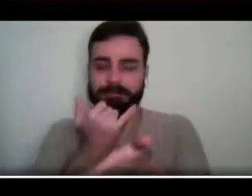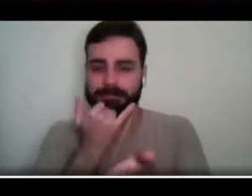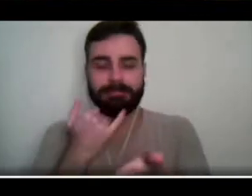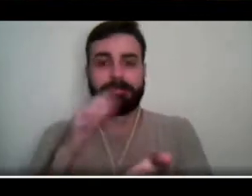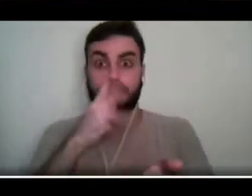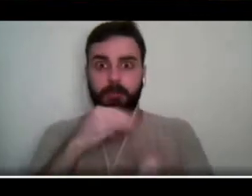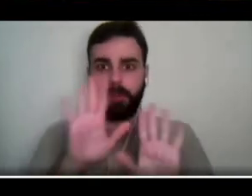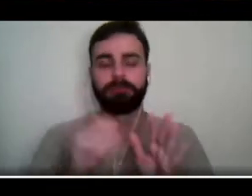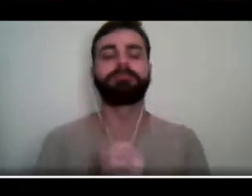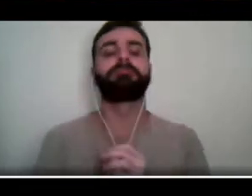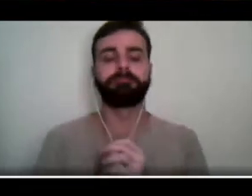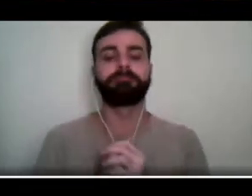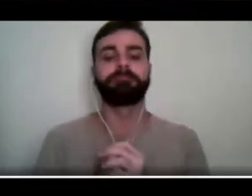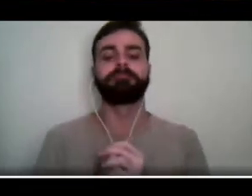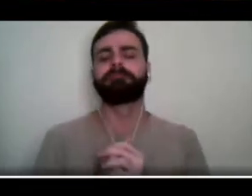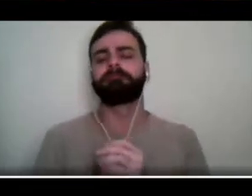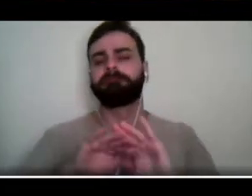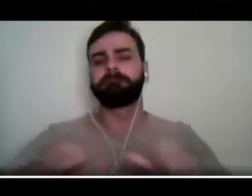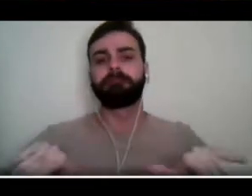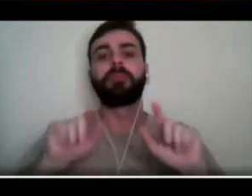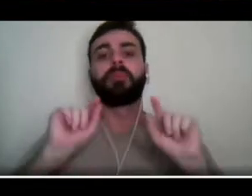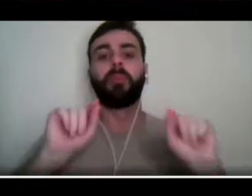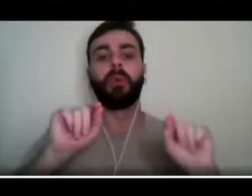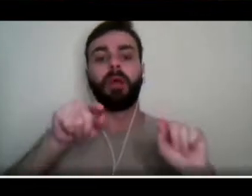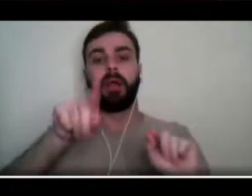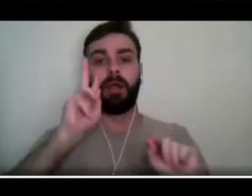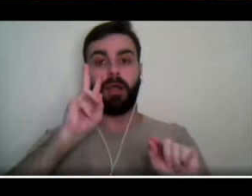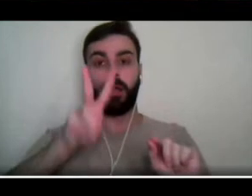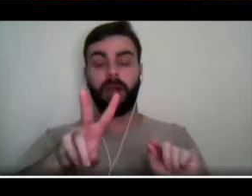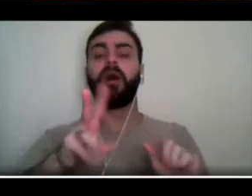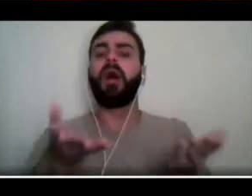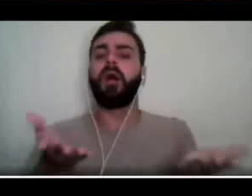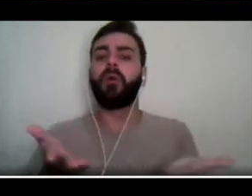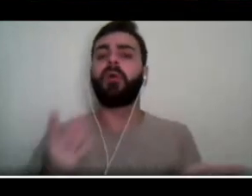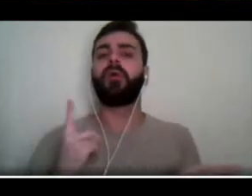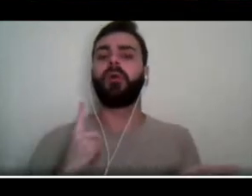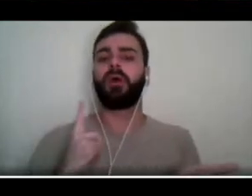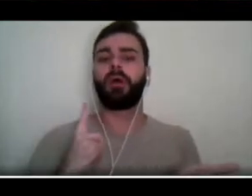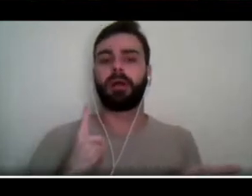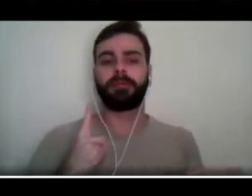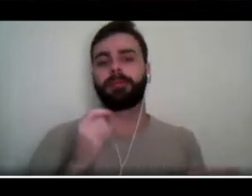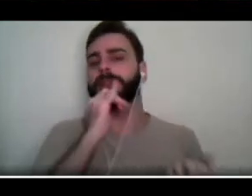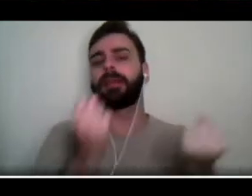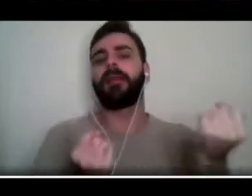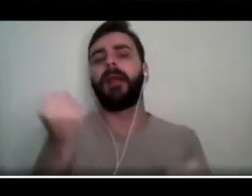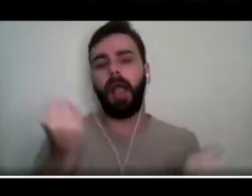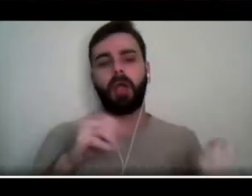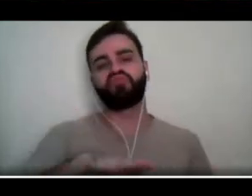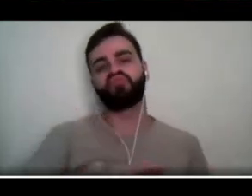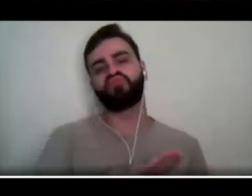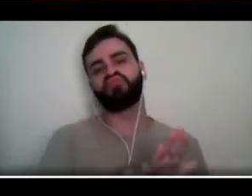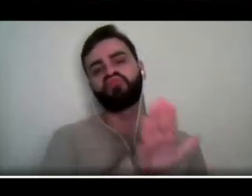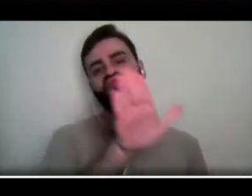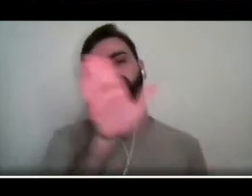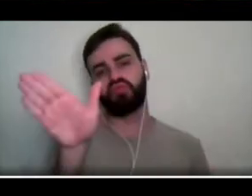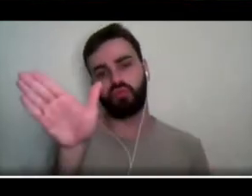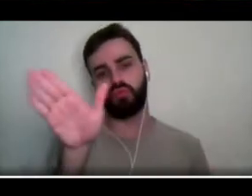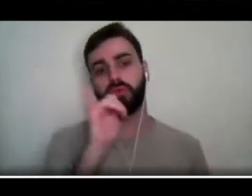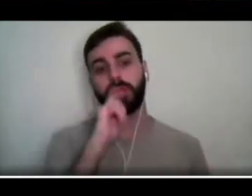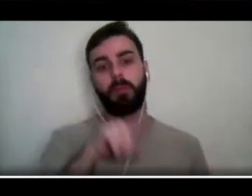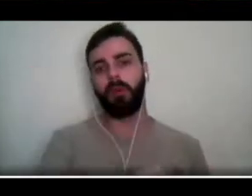Beleza. O que eu quero dizer com isso? Então, vamos supor que você tenha um carro que está fazendo uma curva. A trajetória é essa